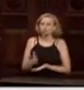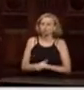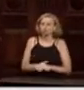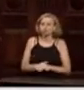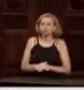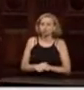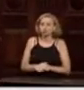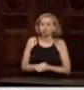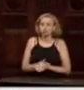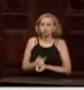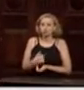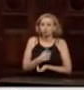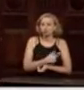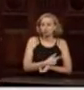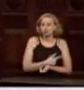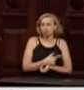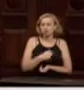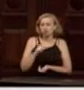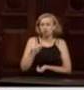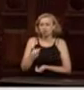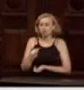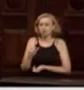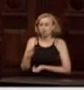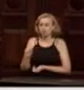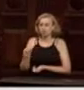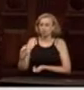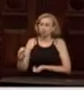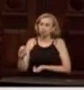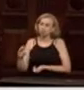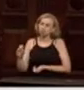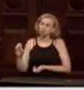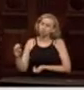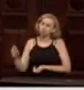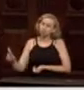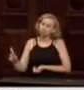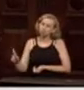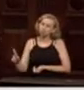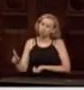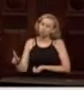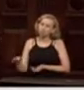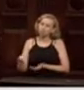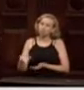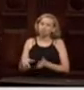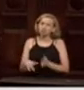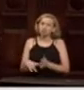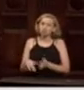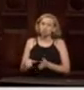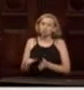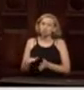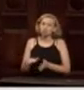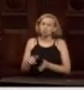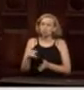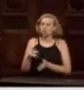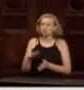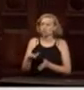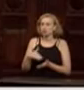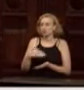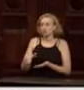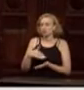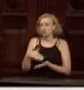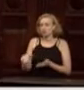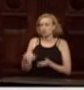eu era então assessor do falecido secretário de Estado de Transportes, deputado Brandão